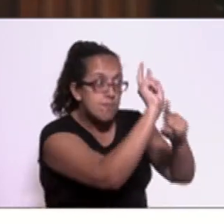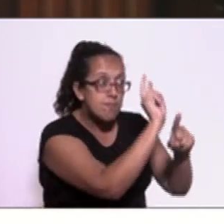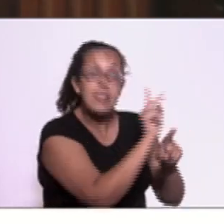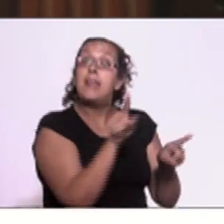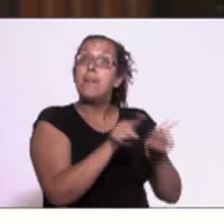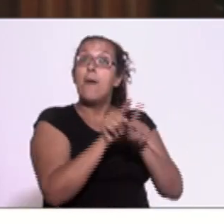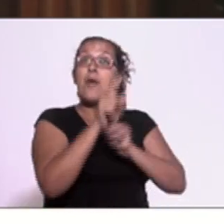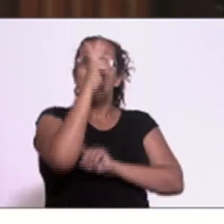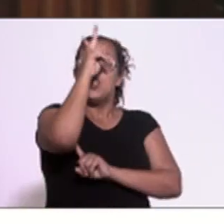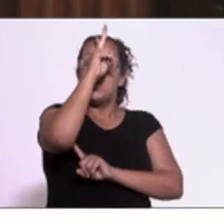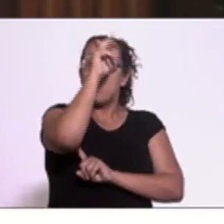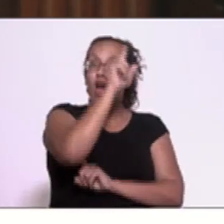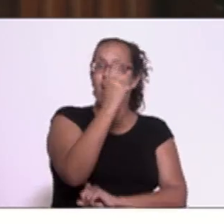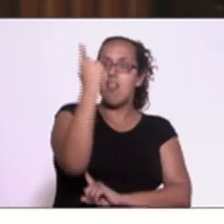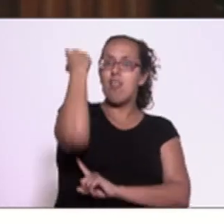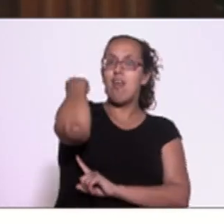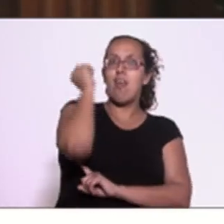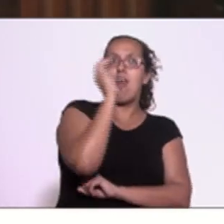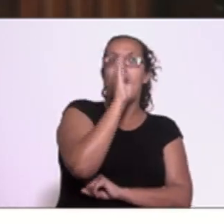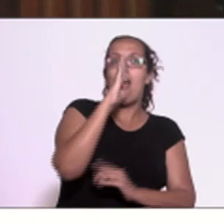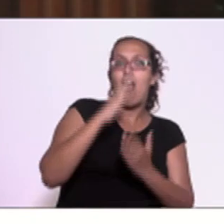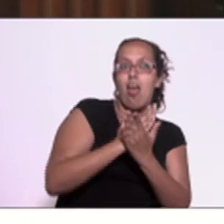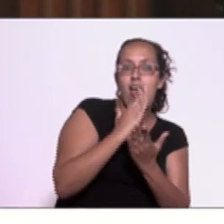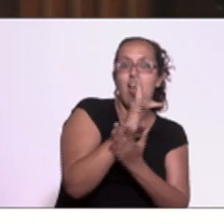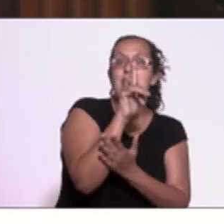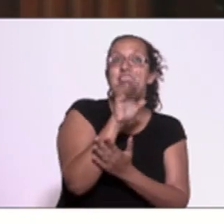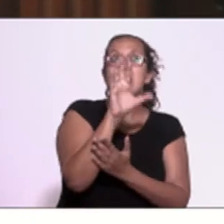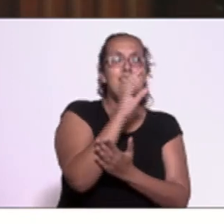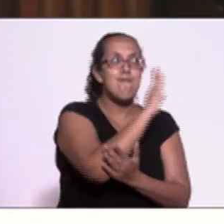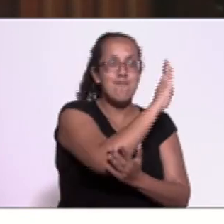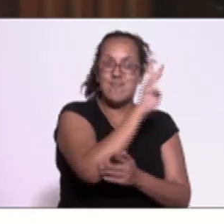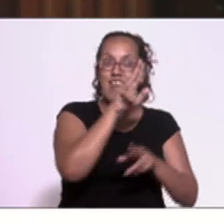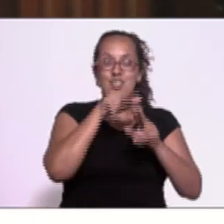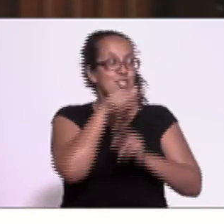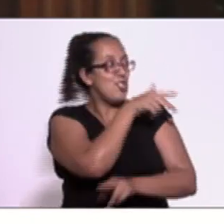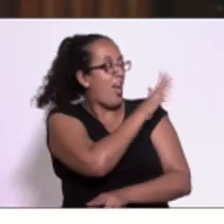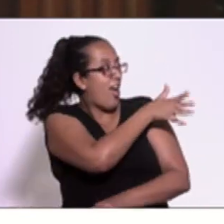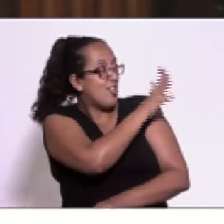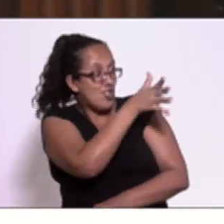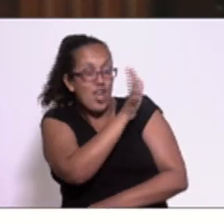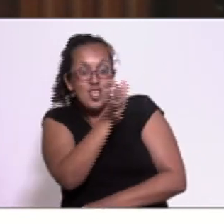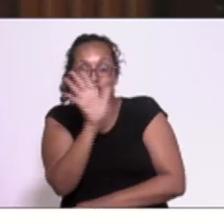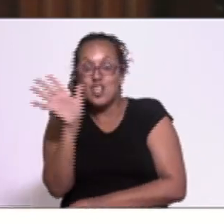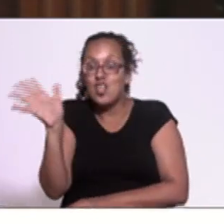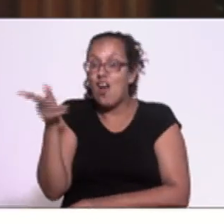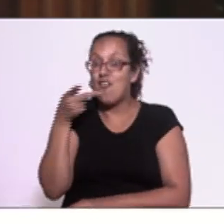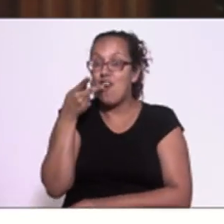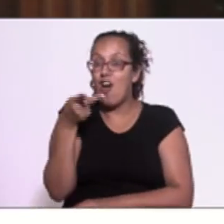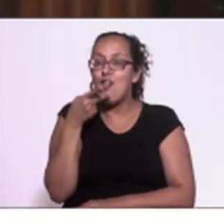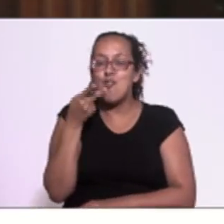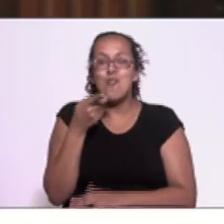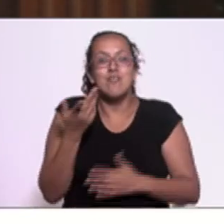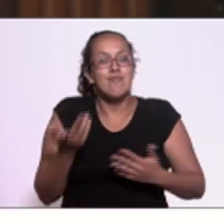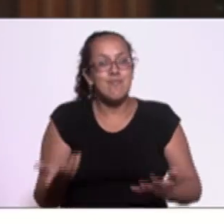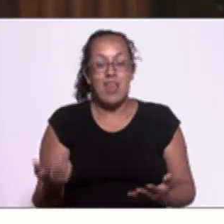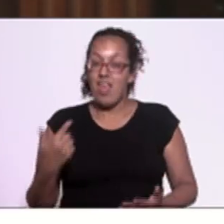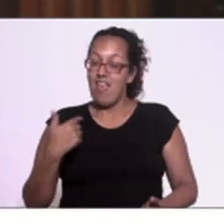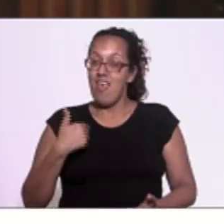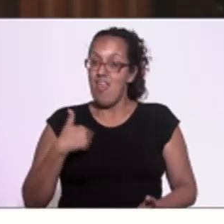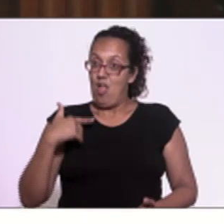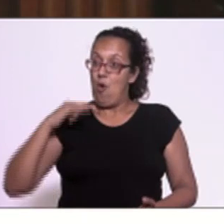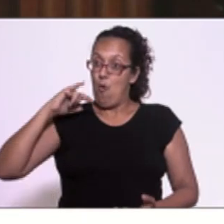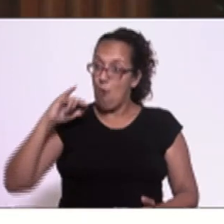acervo, que é magnífico também, como já foi colocado aqui por outras pessoas. Quando eu tive